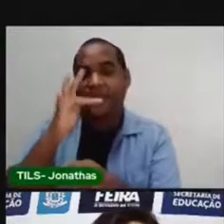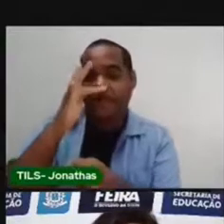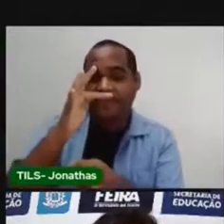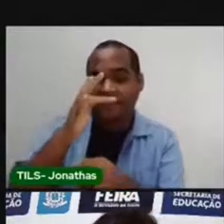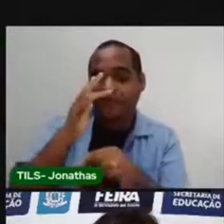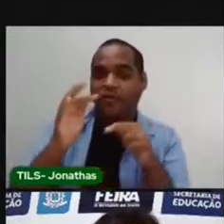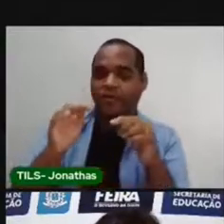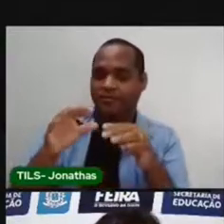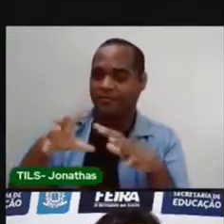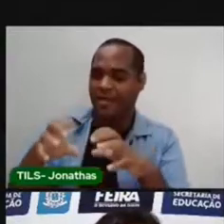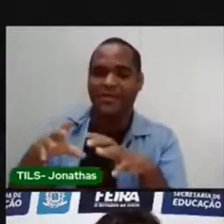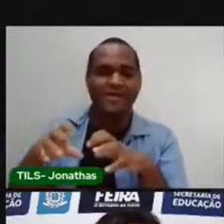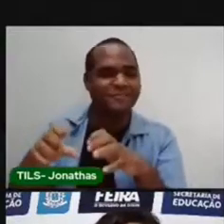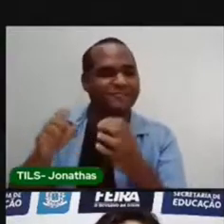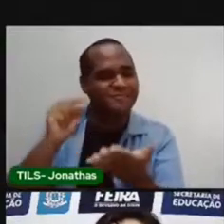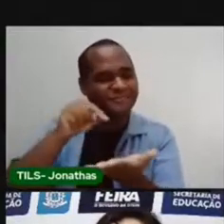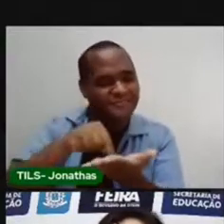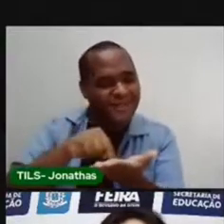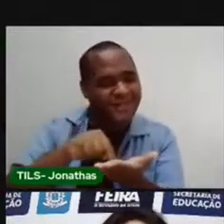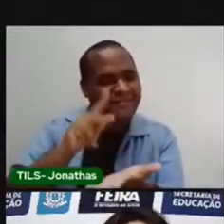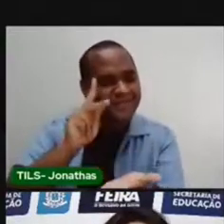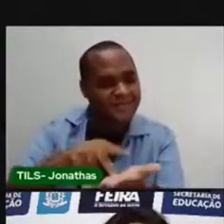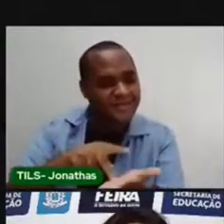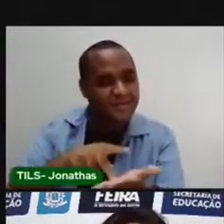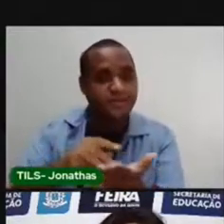Flor rima com barro?